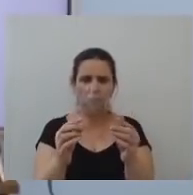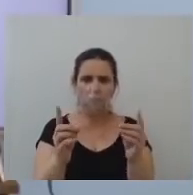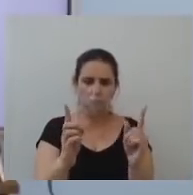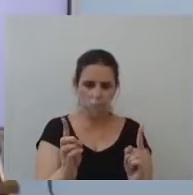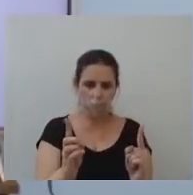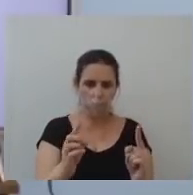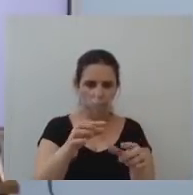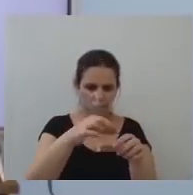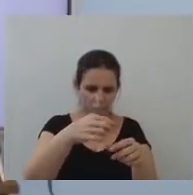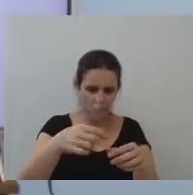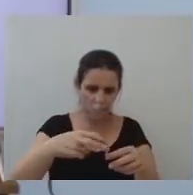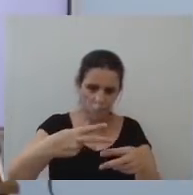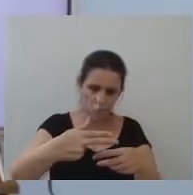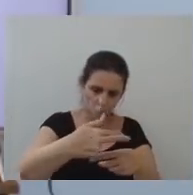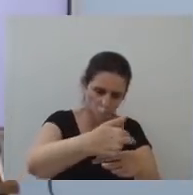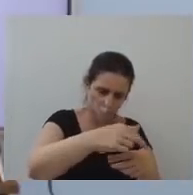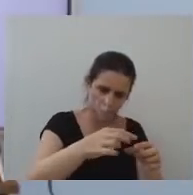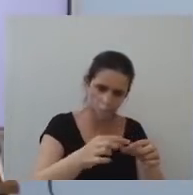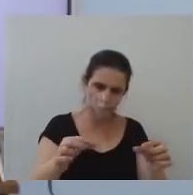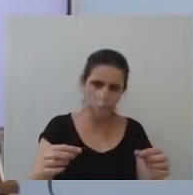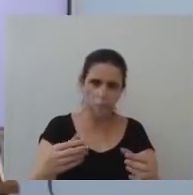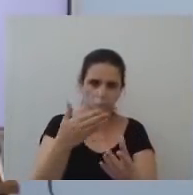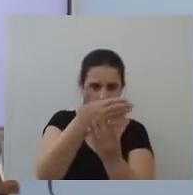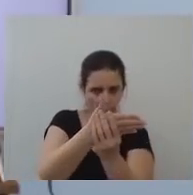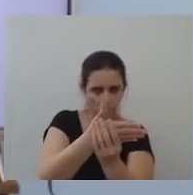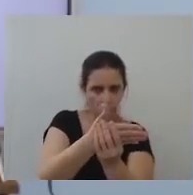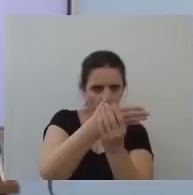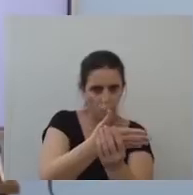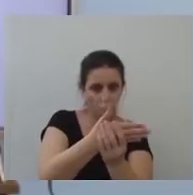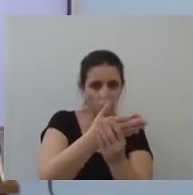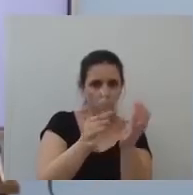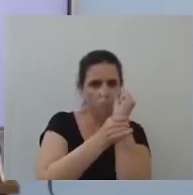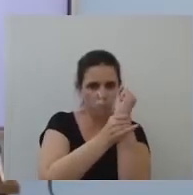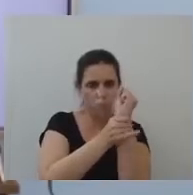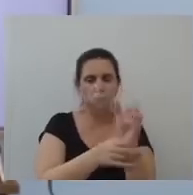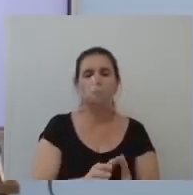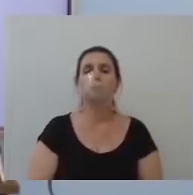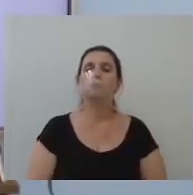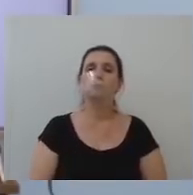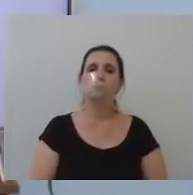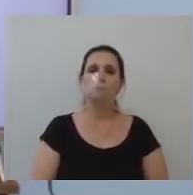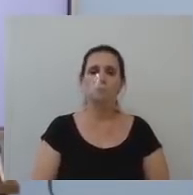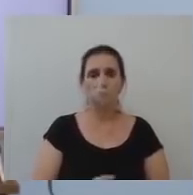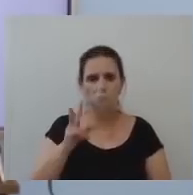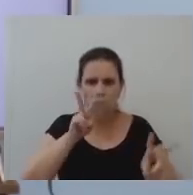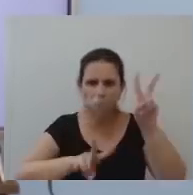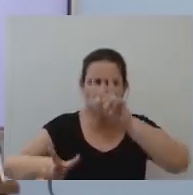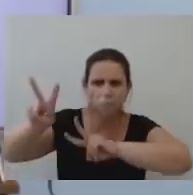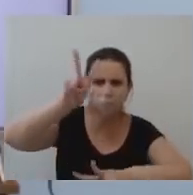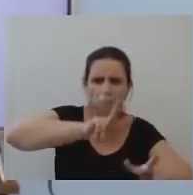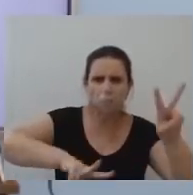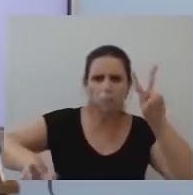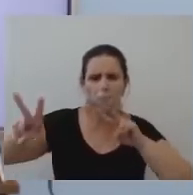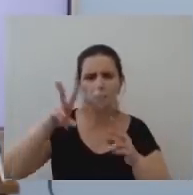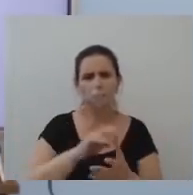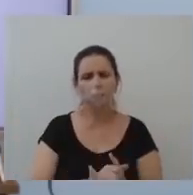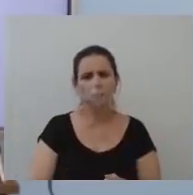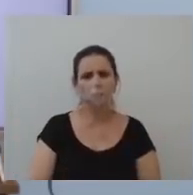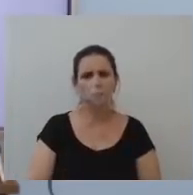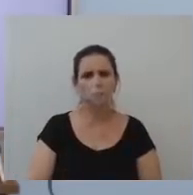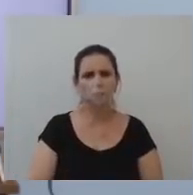dar uma boa, para ele segurar bem, tá certo? Observe que ele também é um